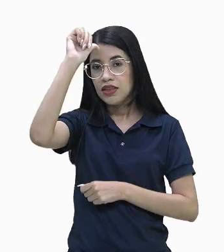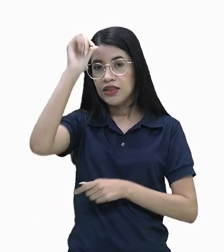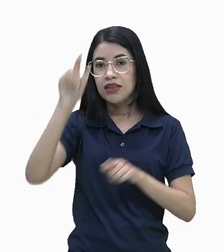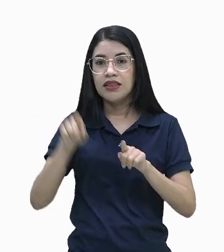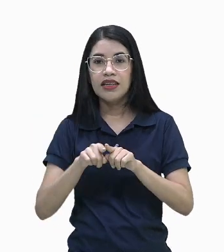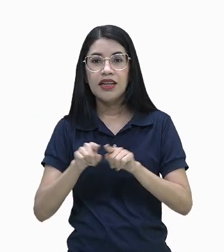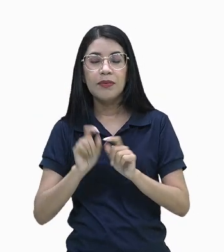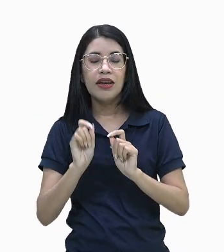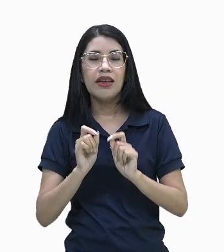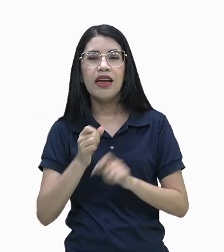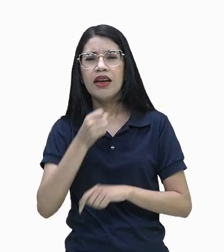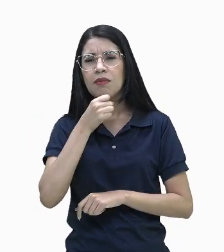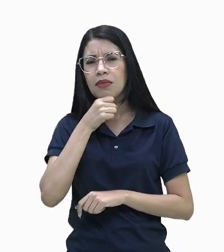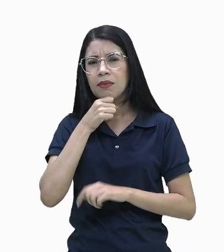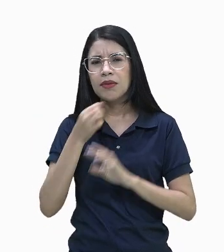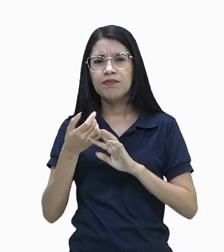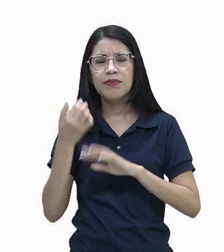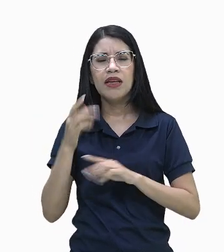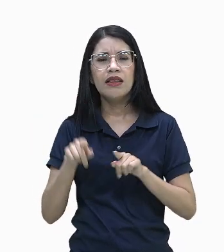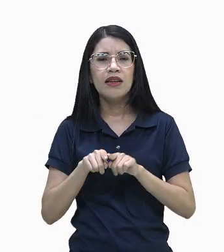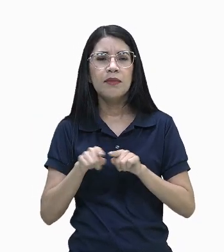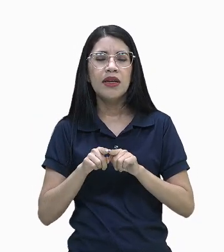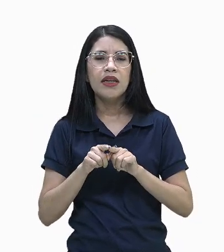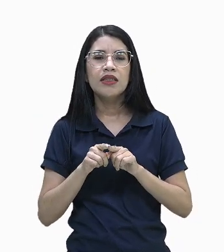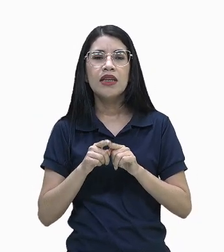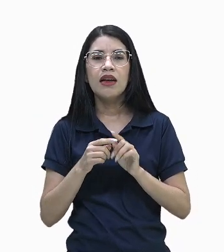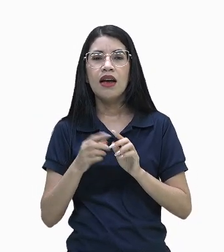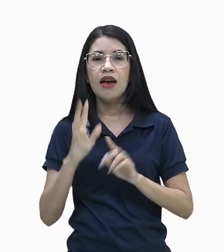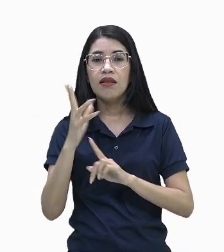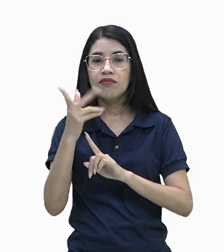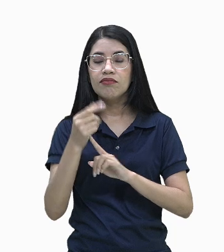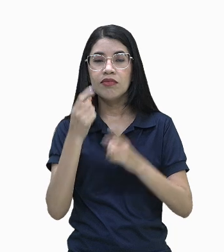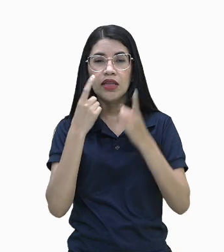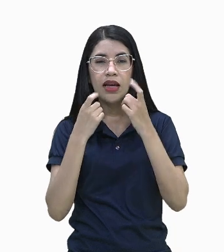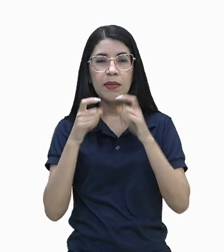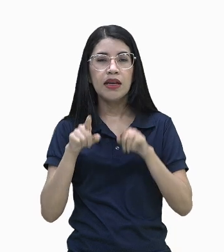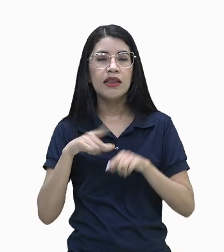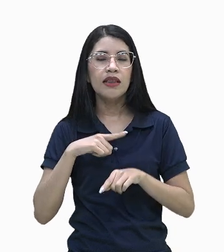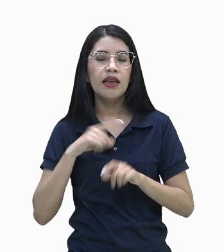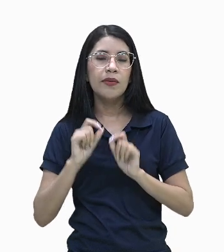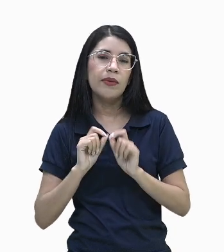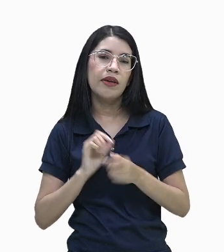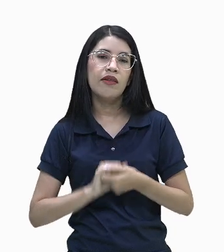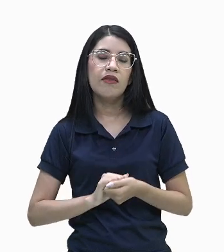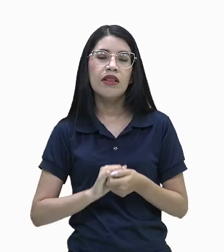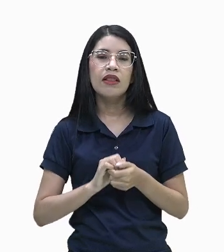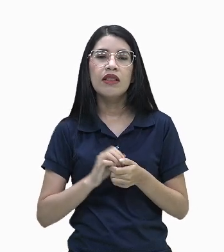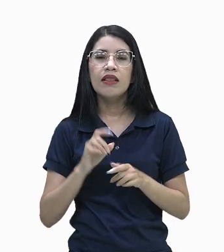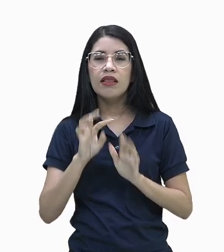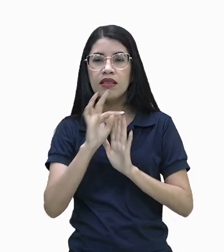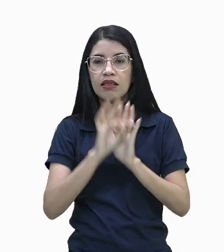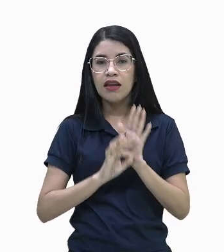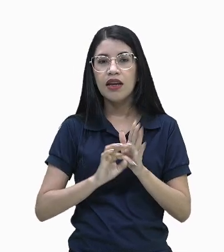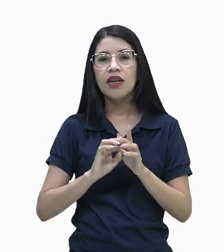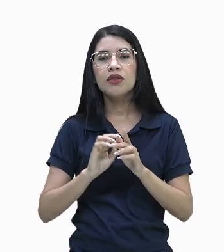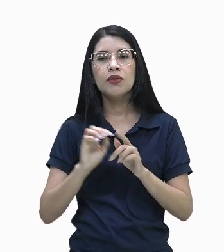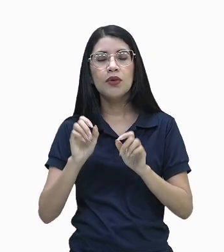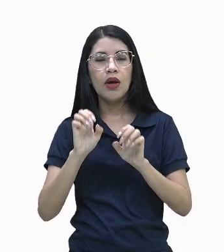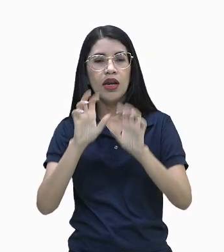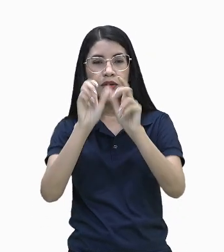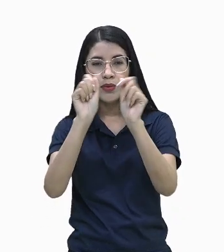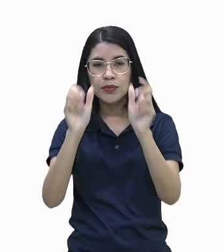formas mais antigas de arte dramática e exige efeitos textuais, esculturais, interpretativos